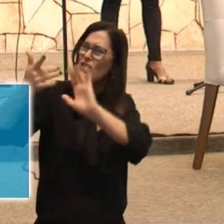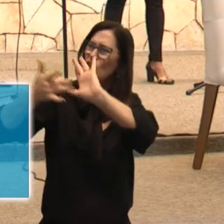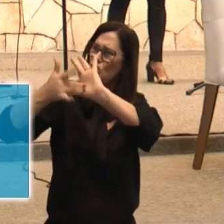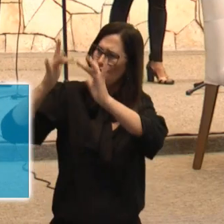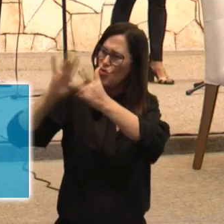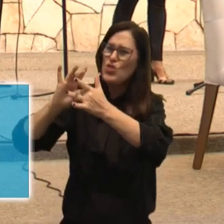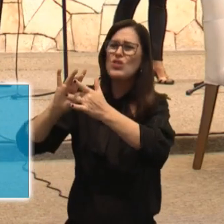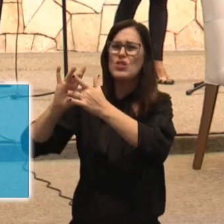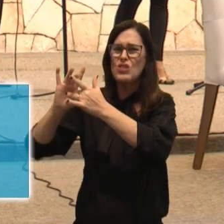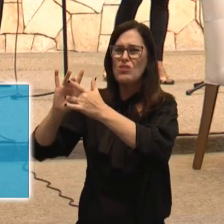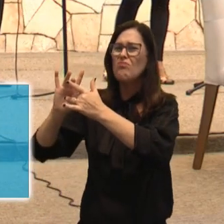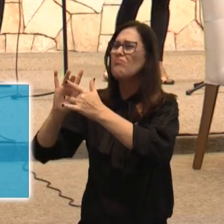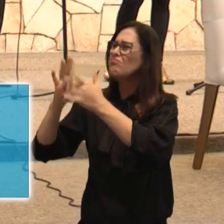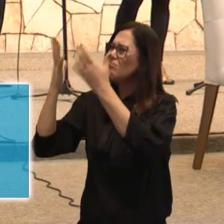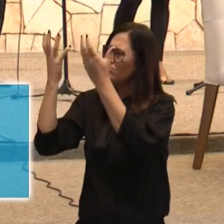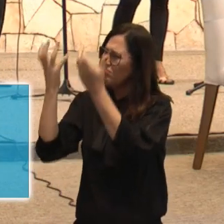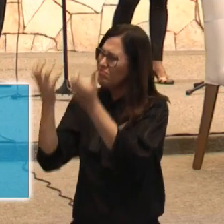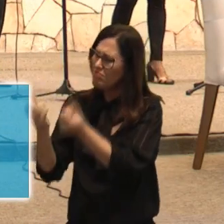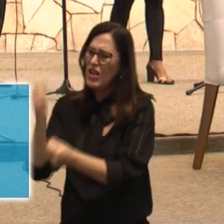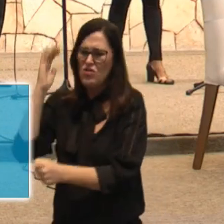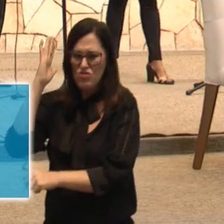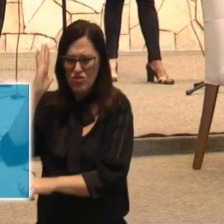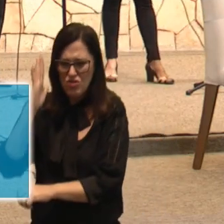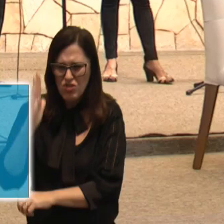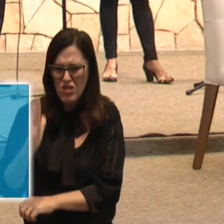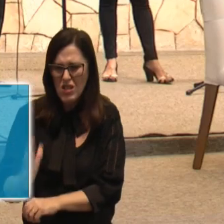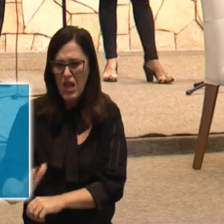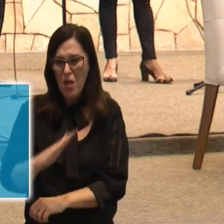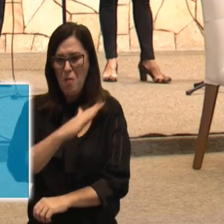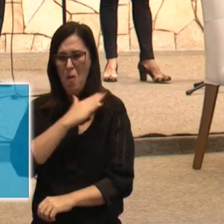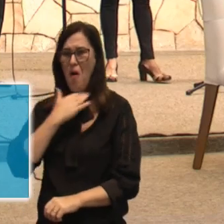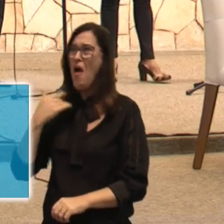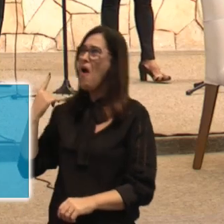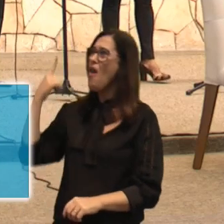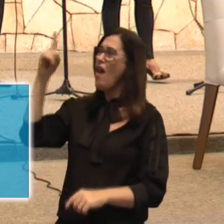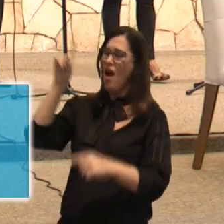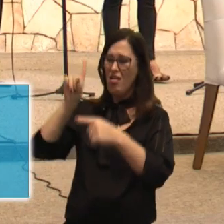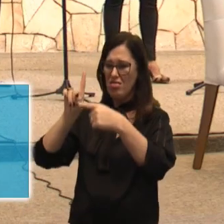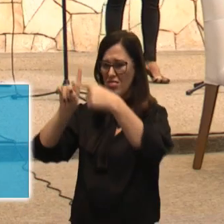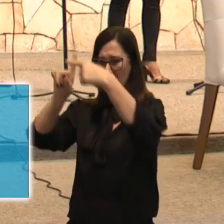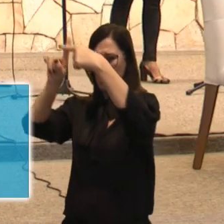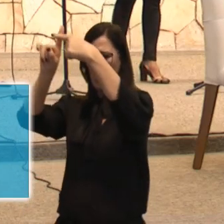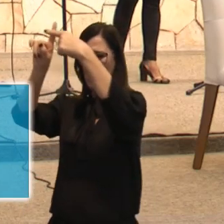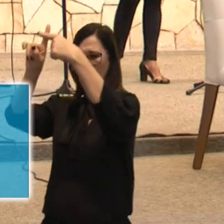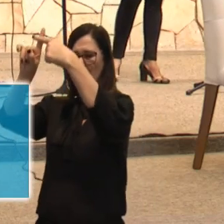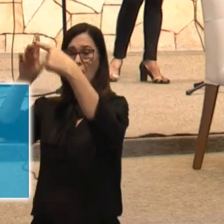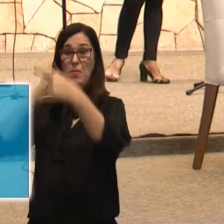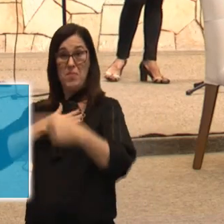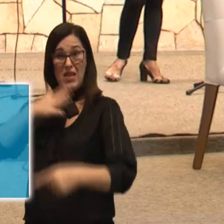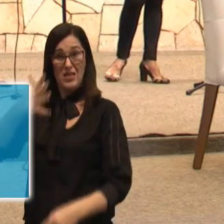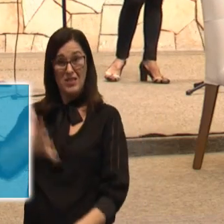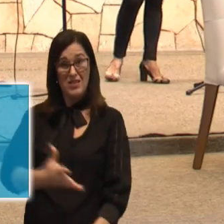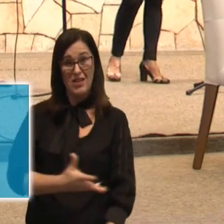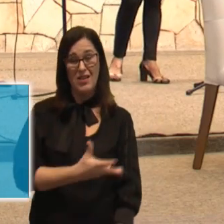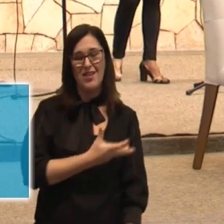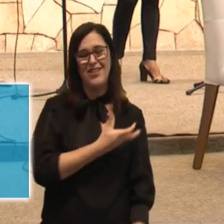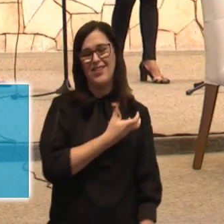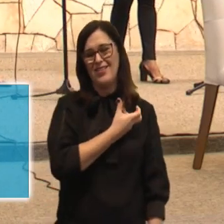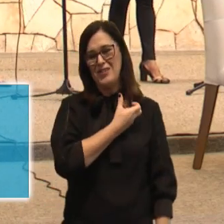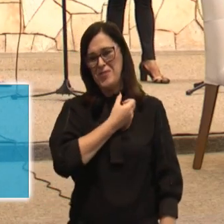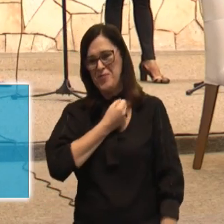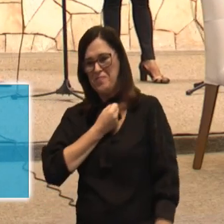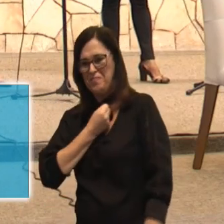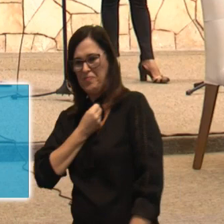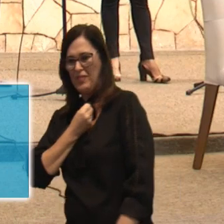já mesmo Jesus morreu ali a fim de me